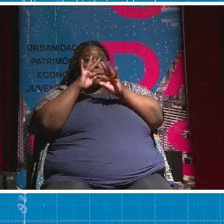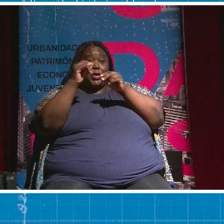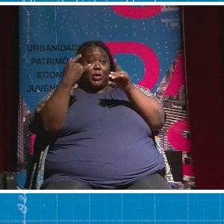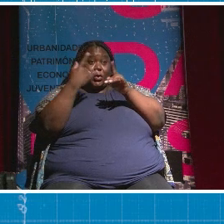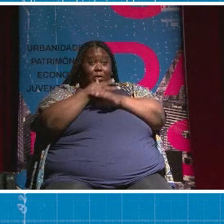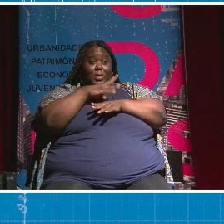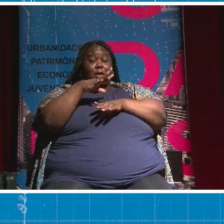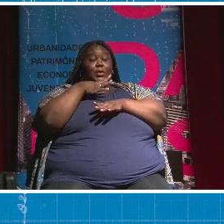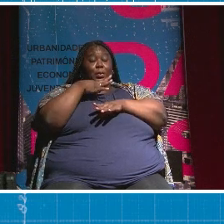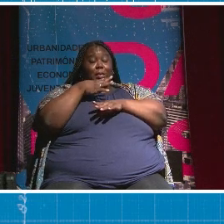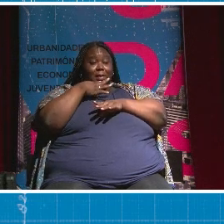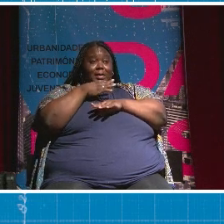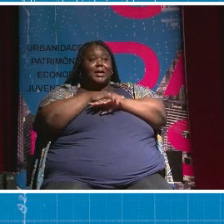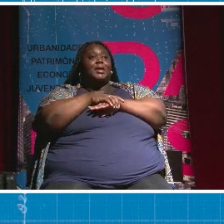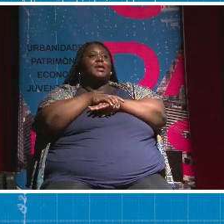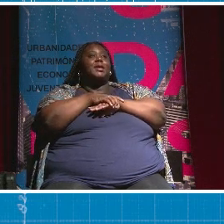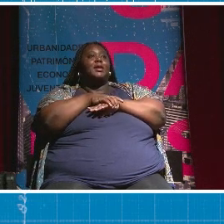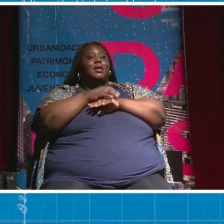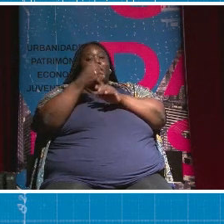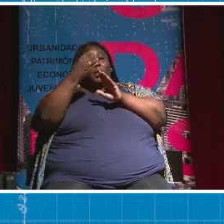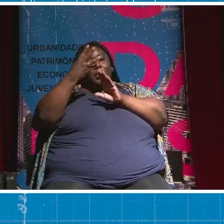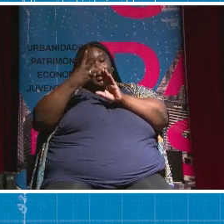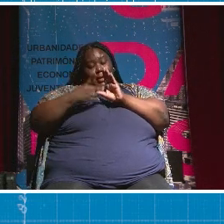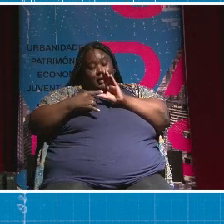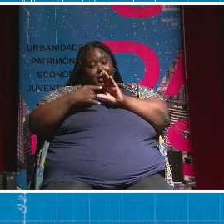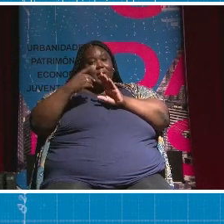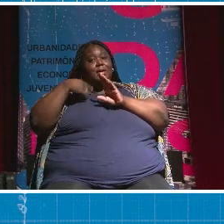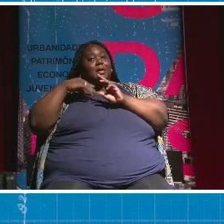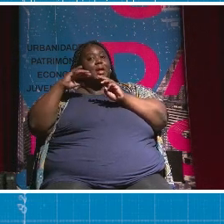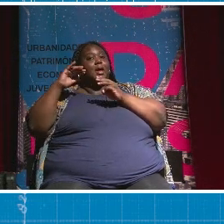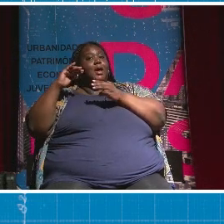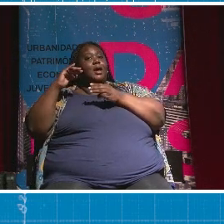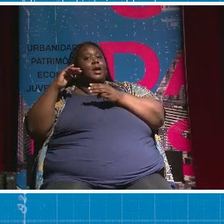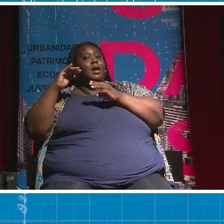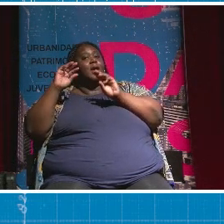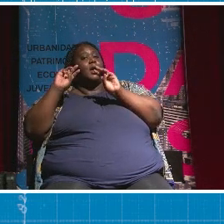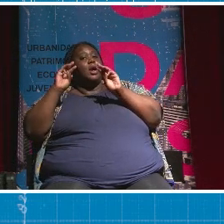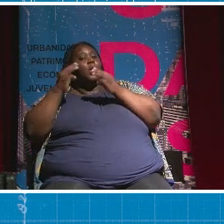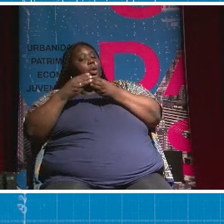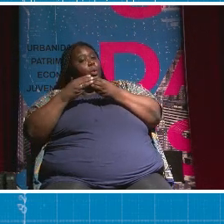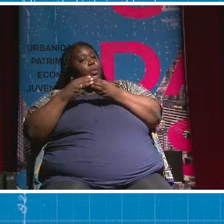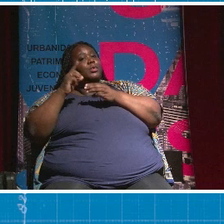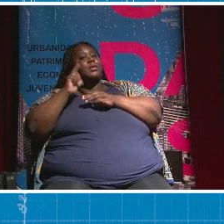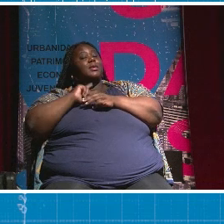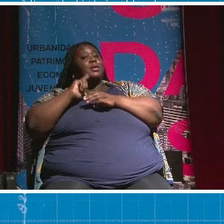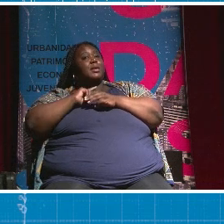cidade reconhecida, com uma descrição das Nações Unidas, ela tem um papel com